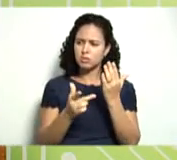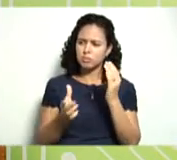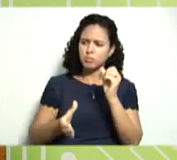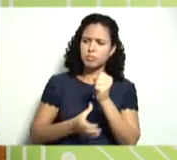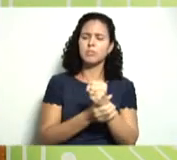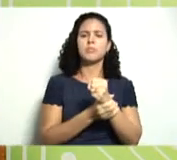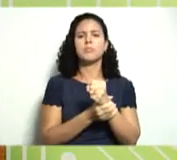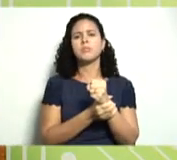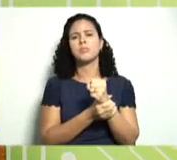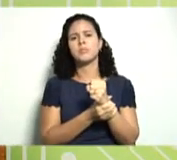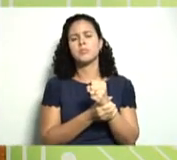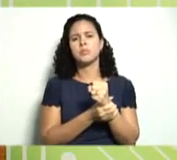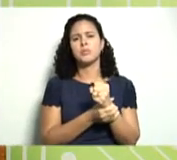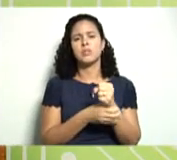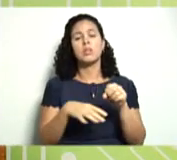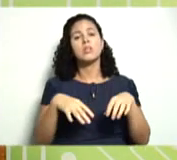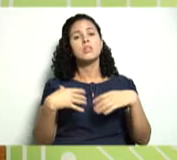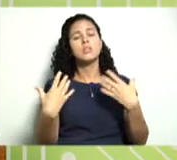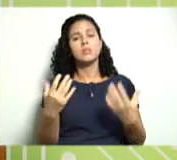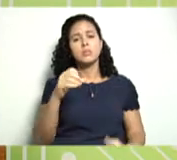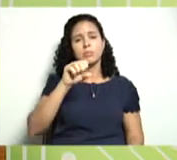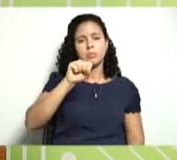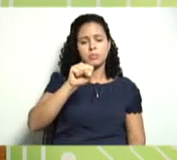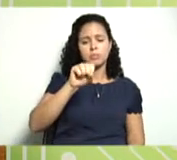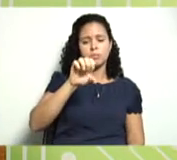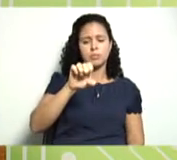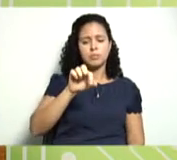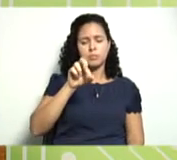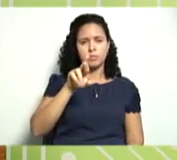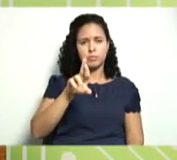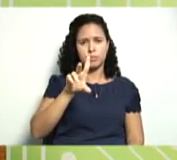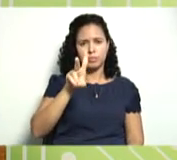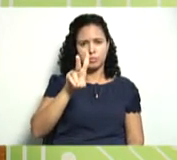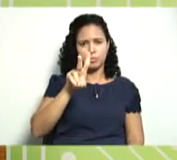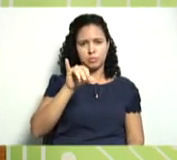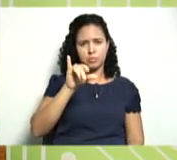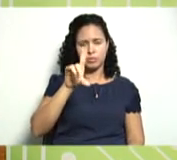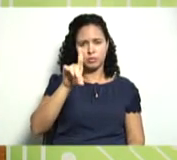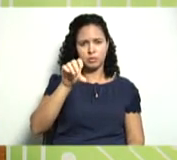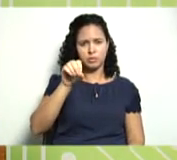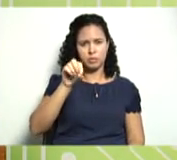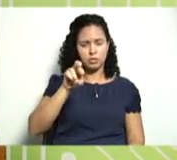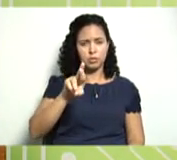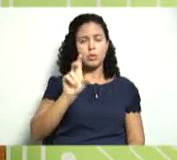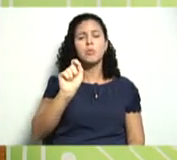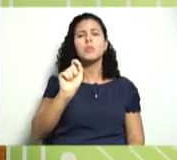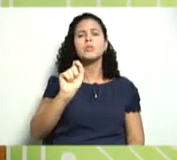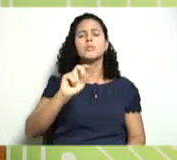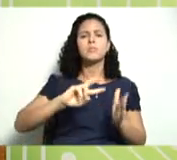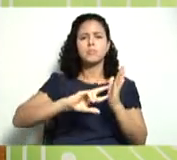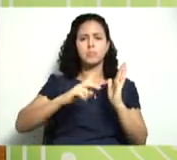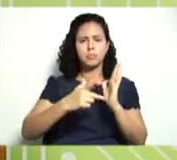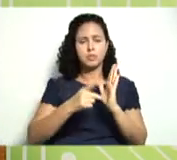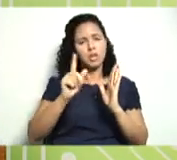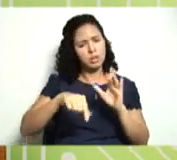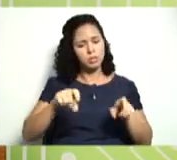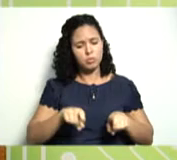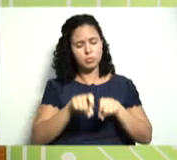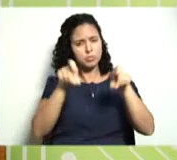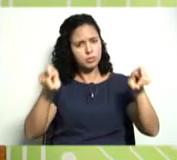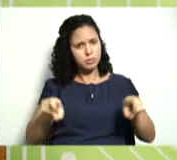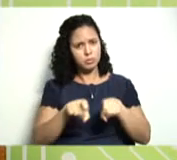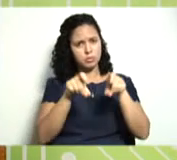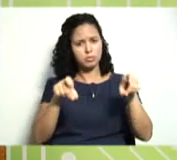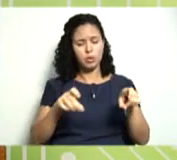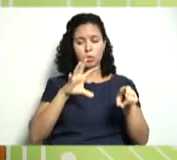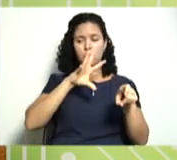gente citou aqui servidor servidor dar uma passada a gente comentou com vocês que é um computador em si onde que fica armazenado